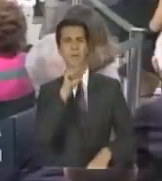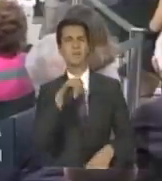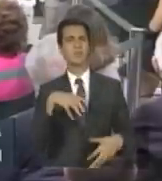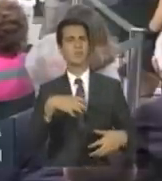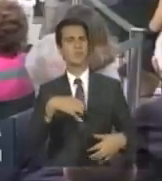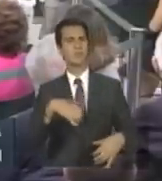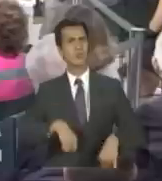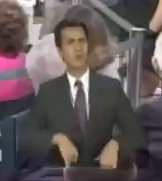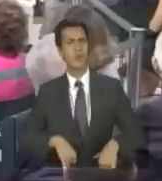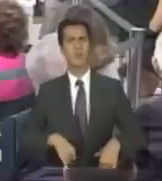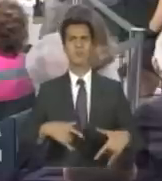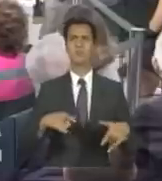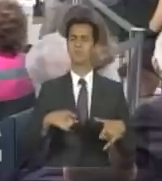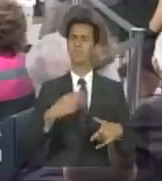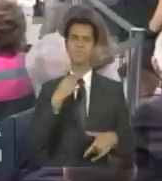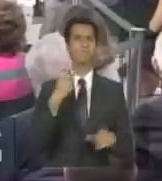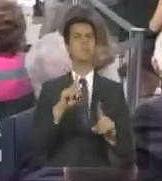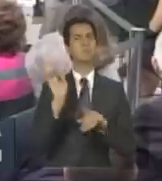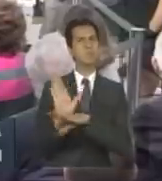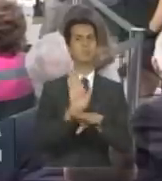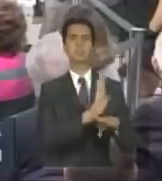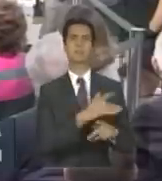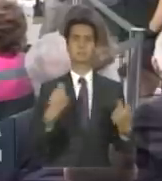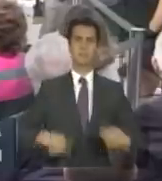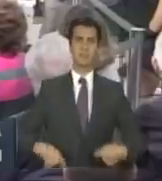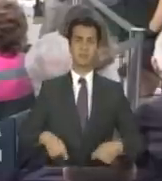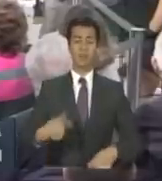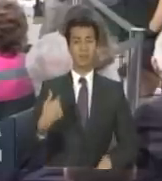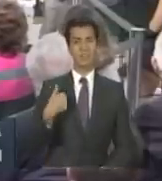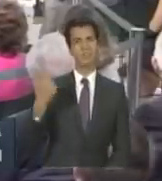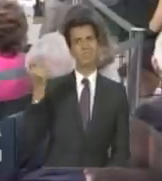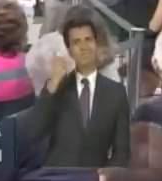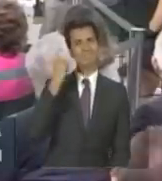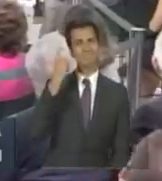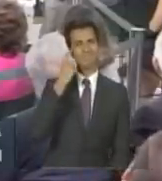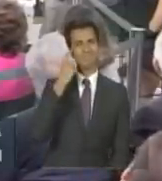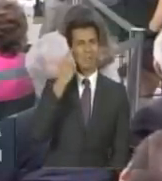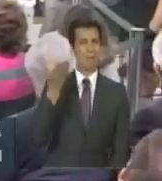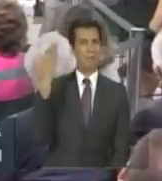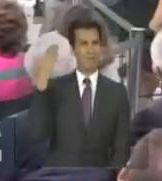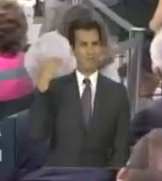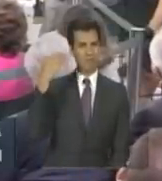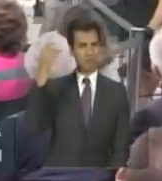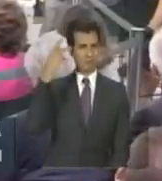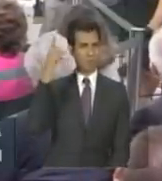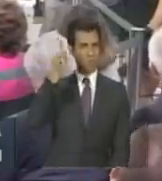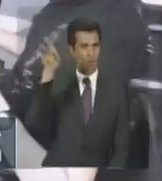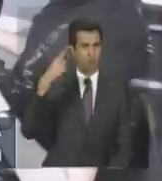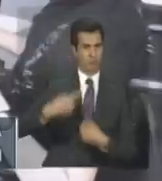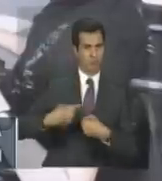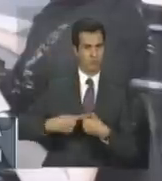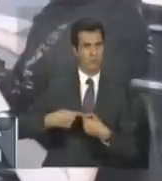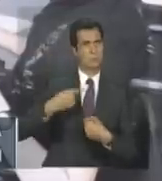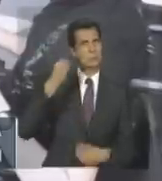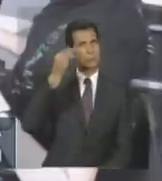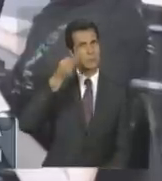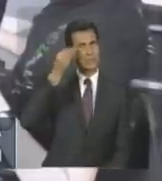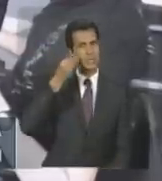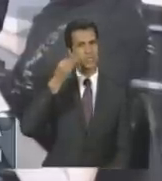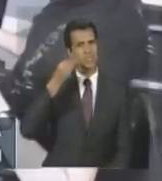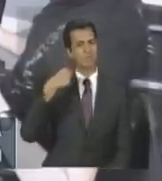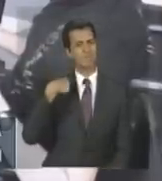essa situação. E eu, que estava muito cético em relação a trazer aquela experiência municipal, atendi ao comando,